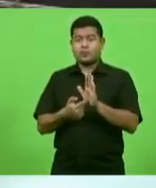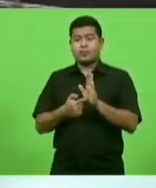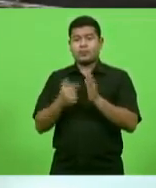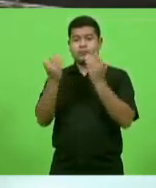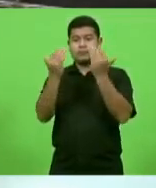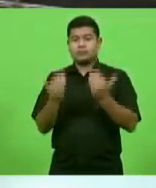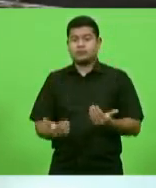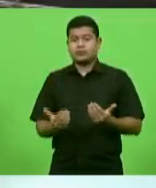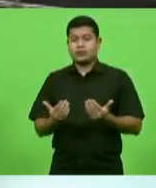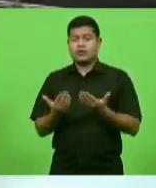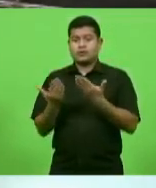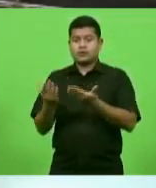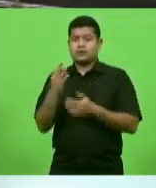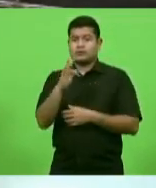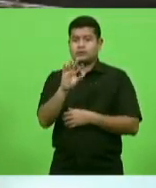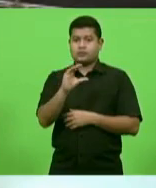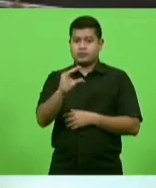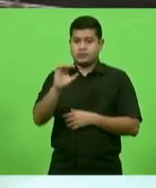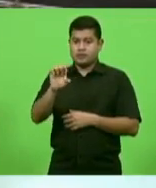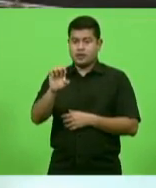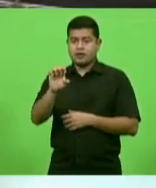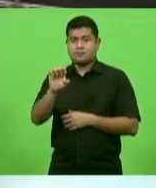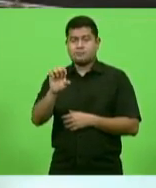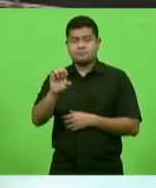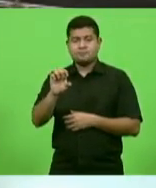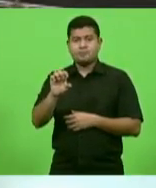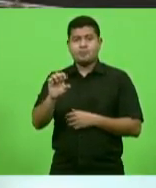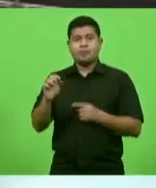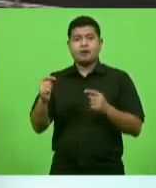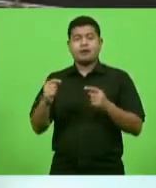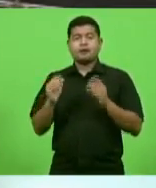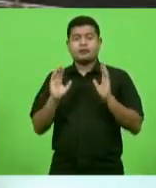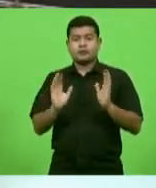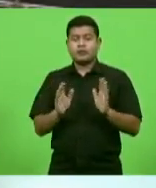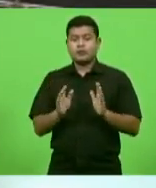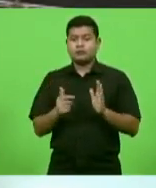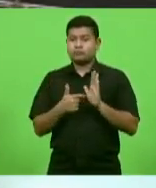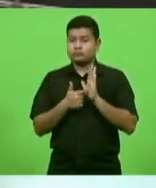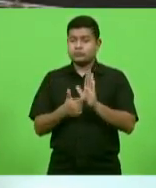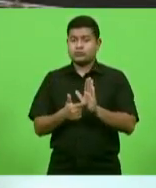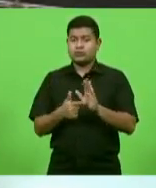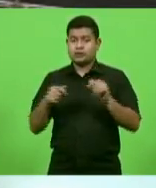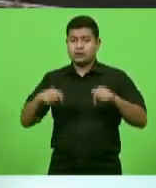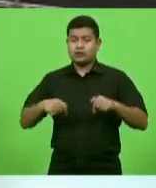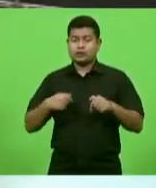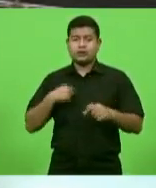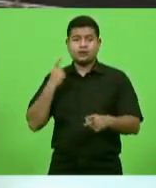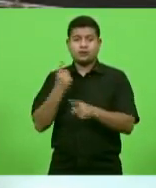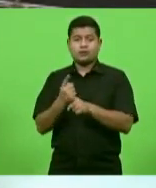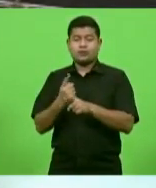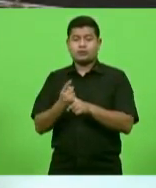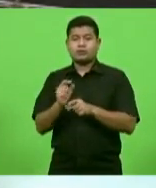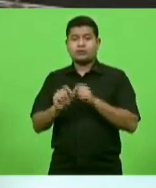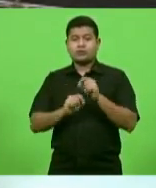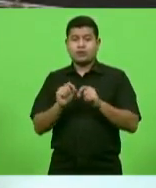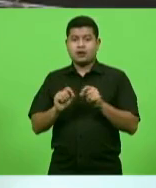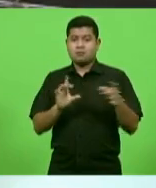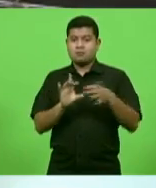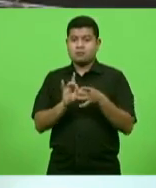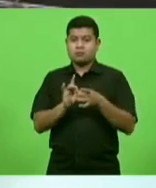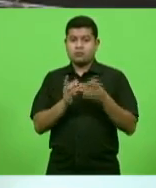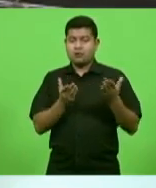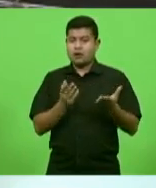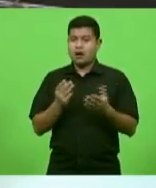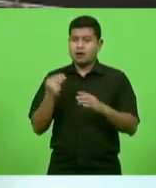do egrégio Tribunal de Contas isso Porque conforme já exposto não foi encontrada nenhuma ligação entre